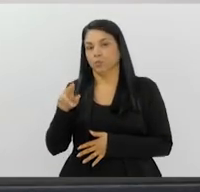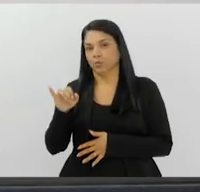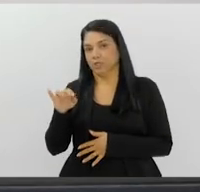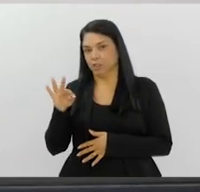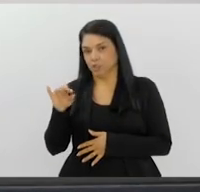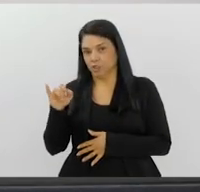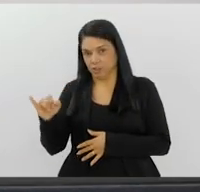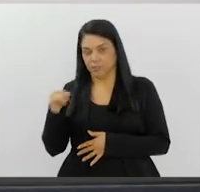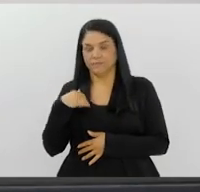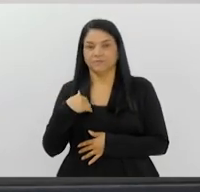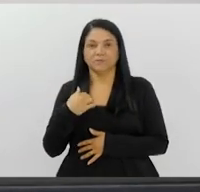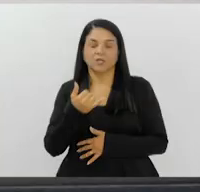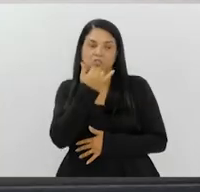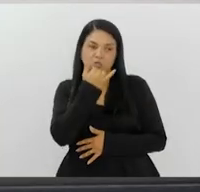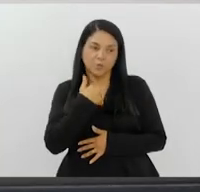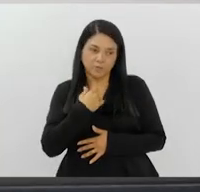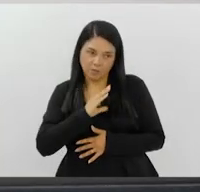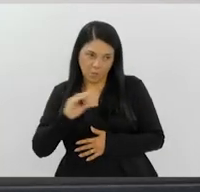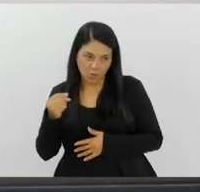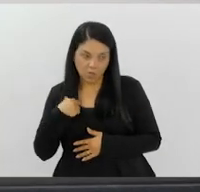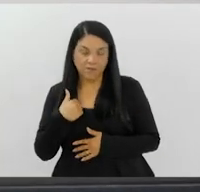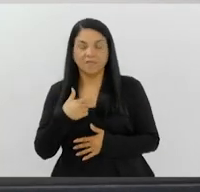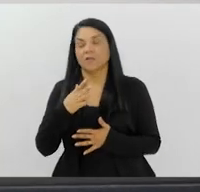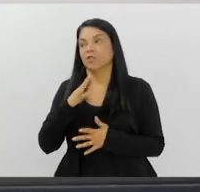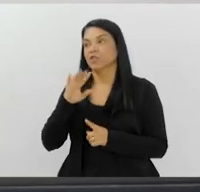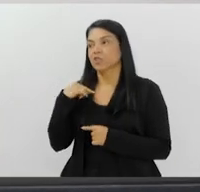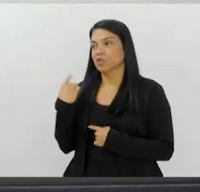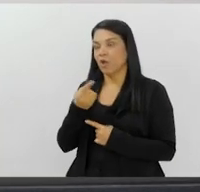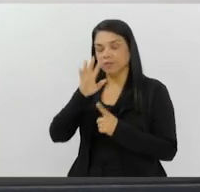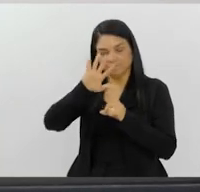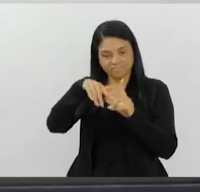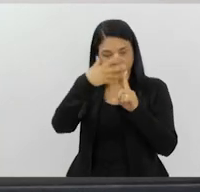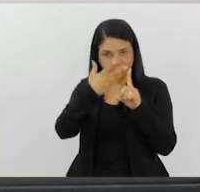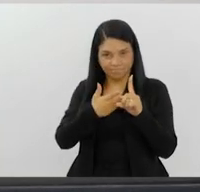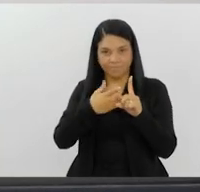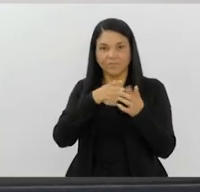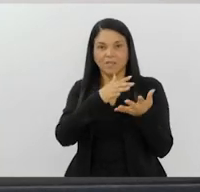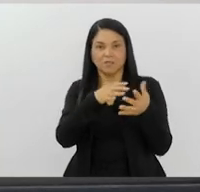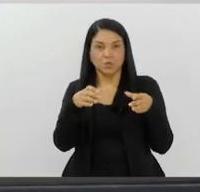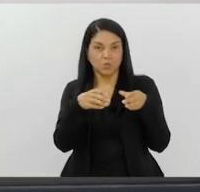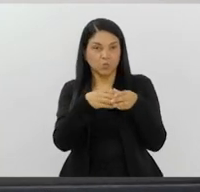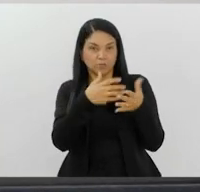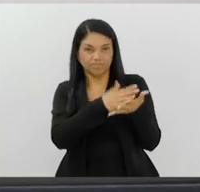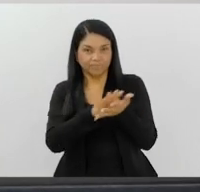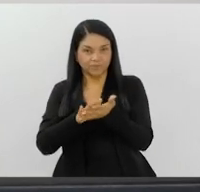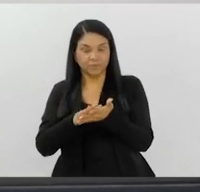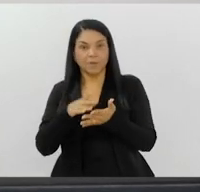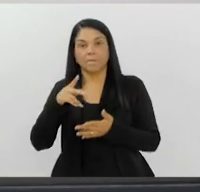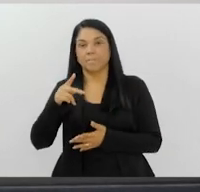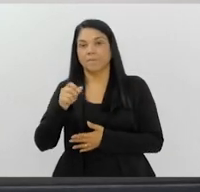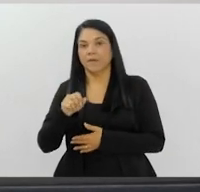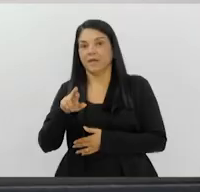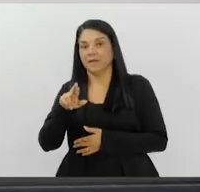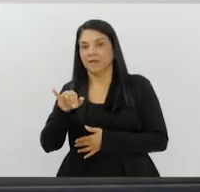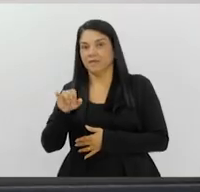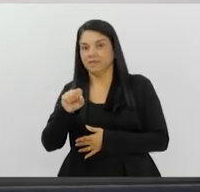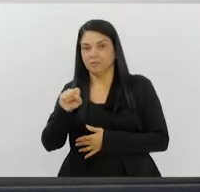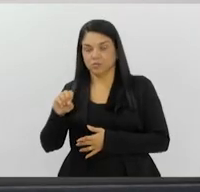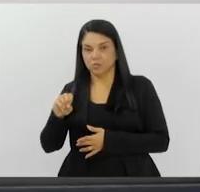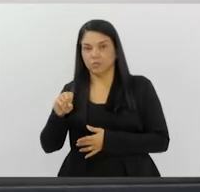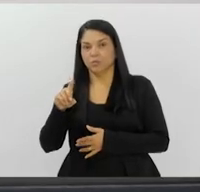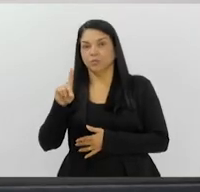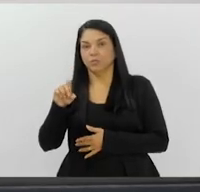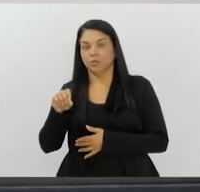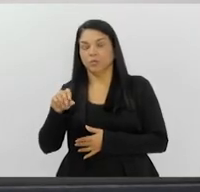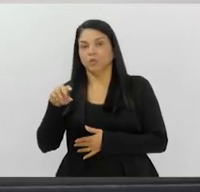seguinte nós resolvemos fazer uma homenagem à escola de samba Paraíso de Tuiuti por causa da homenagem que